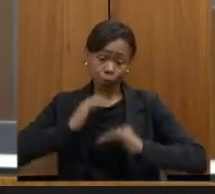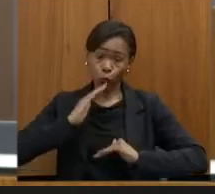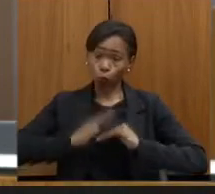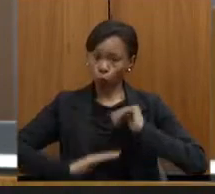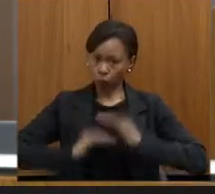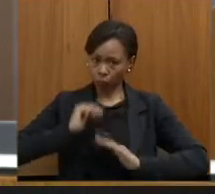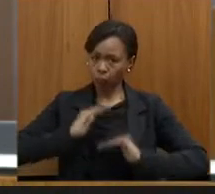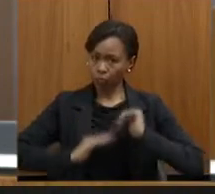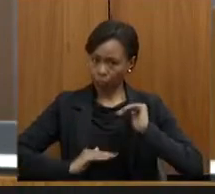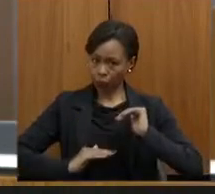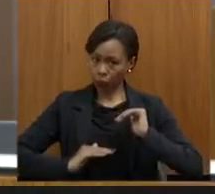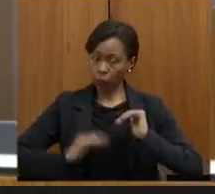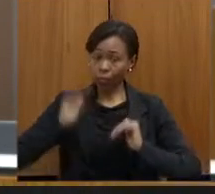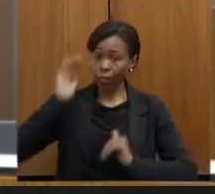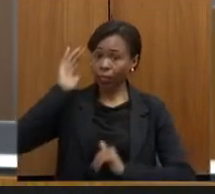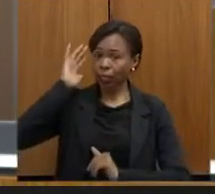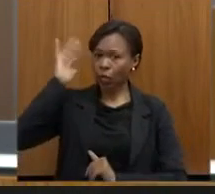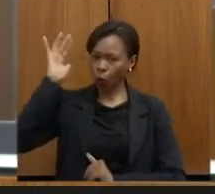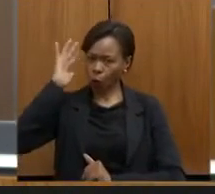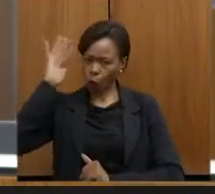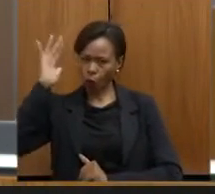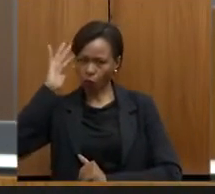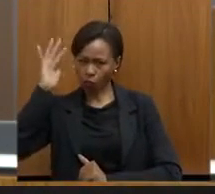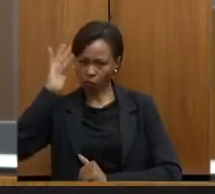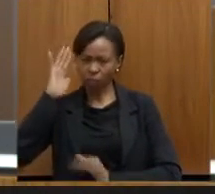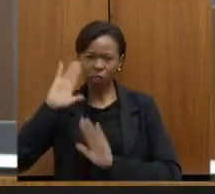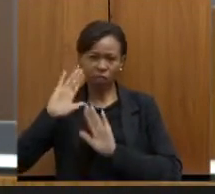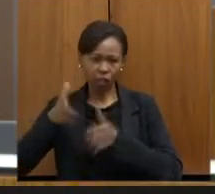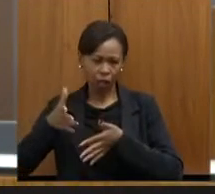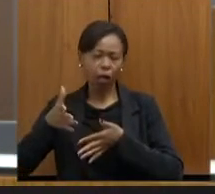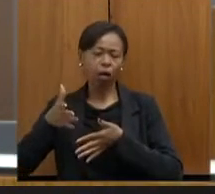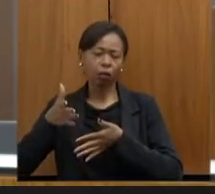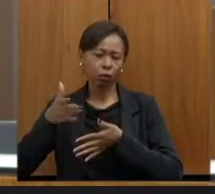O lado teórico meu já estava bastante